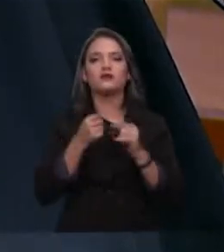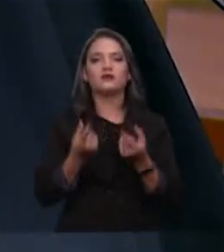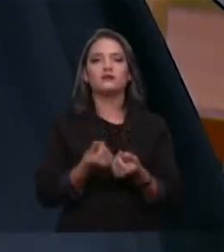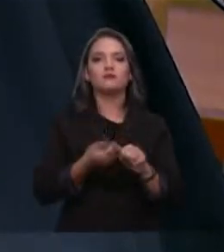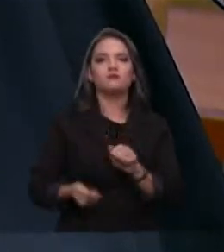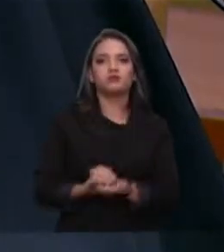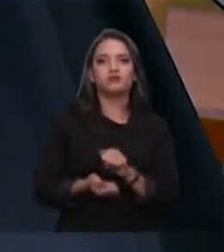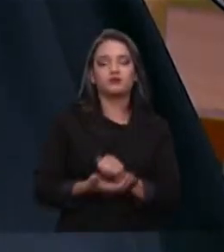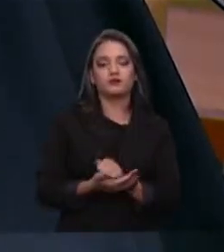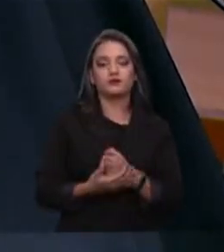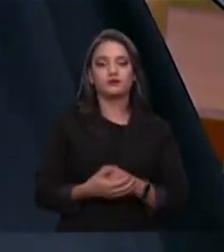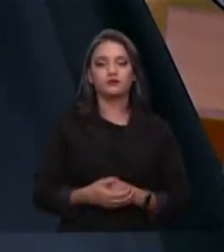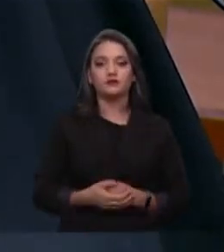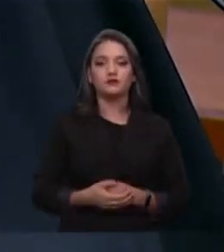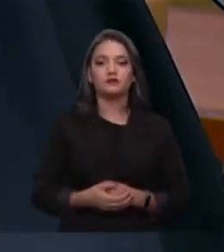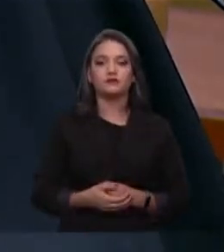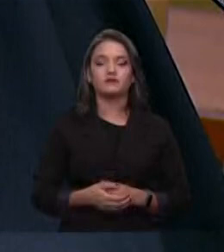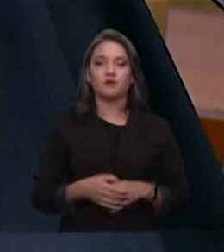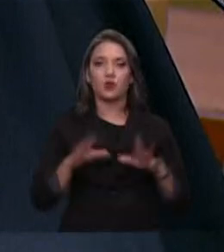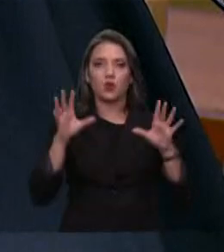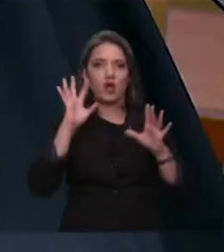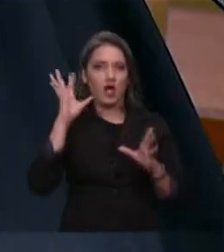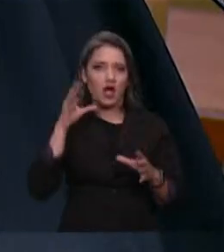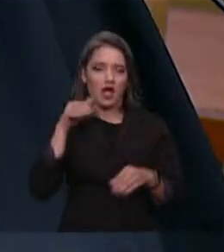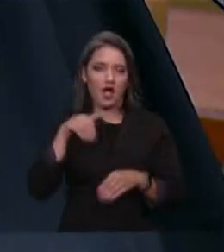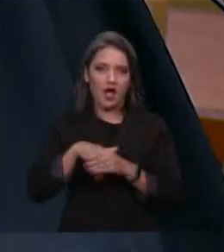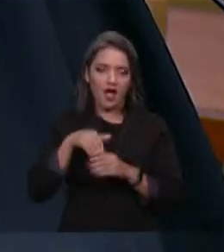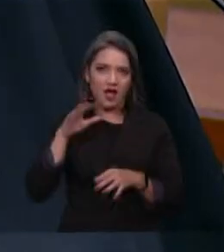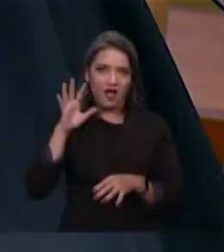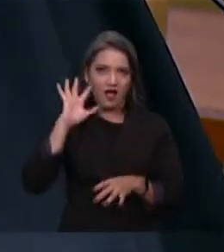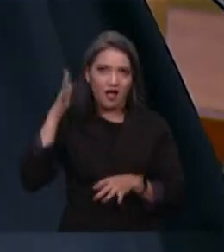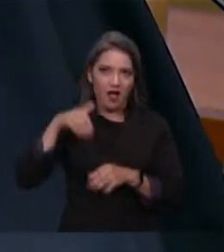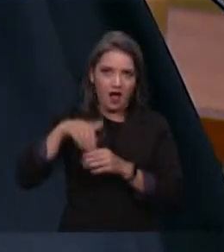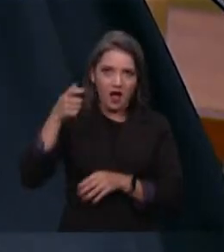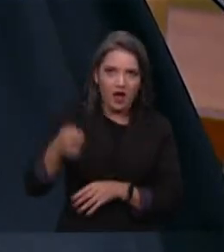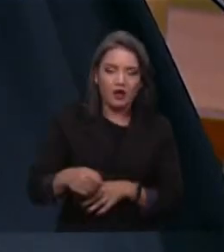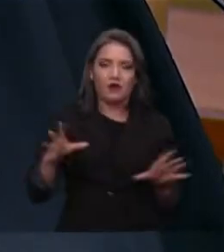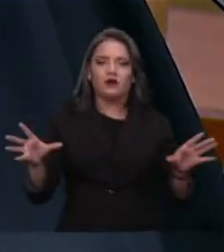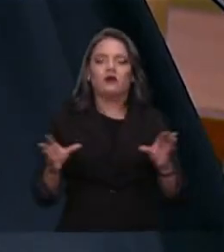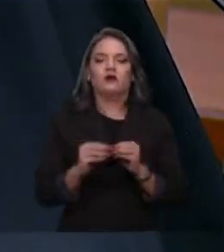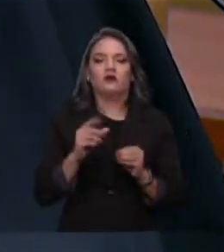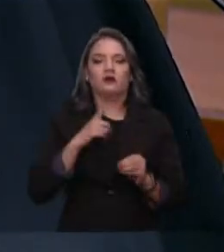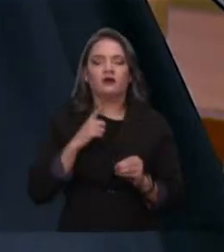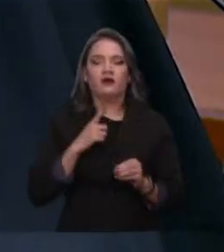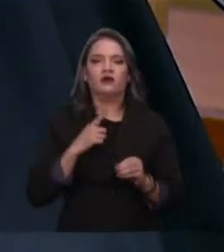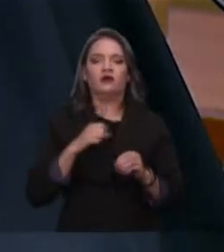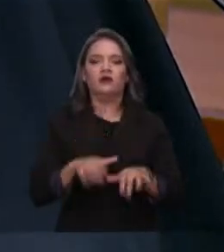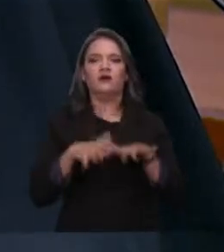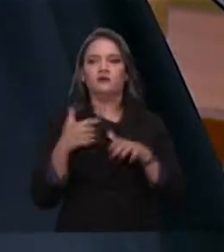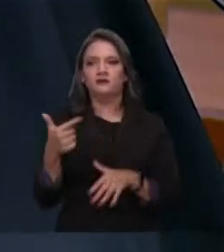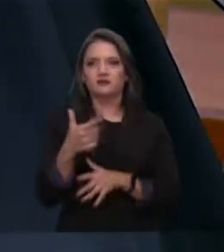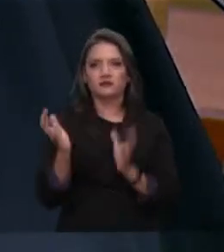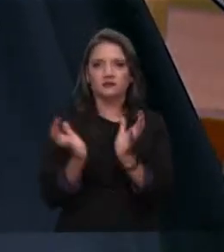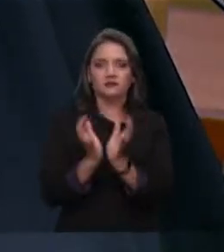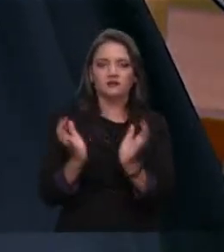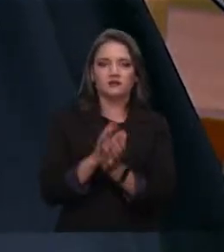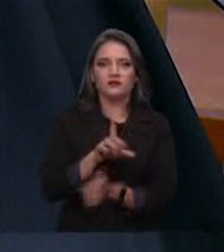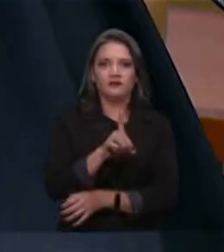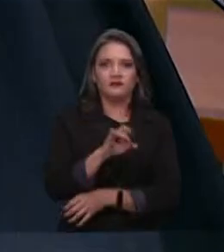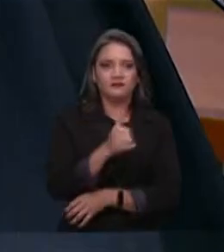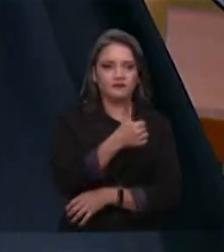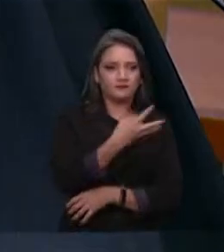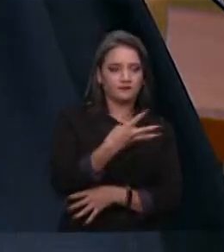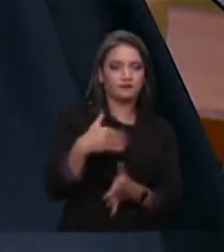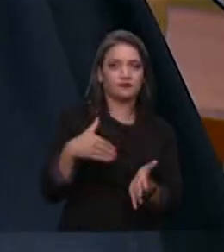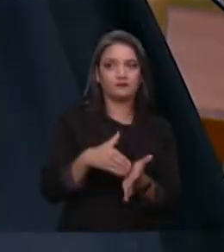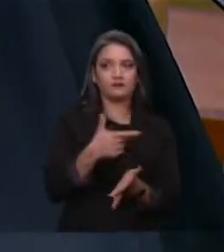recursos. Da ementa do acórdão relativo ao julgamento da referida ação penal, ocorrida em sessão virtual da segunda turma, de 14 a 21